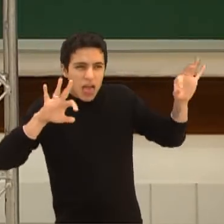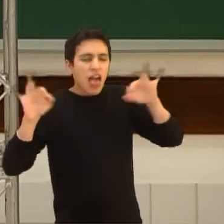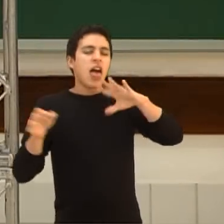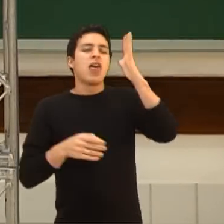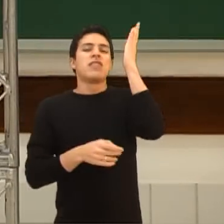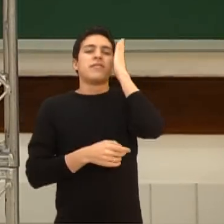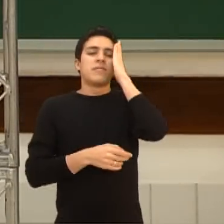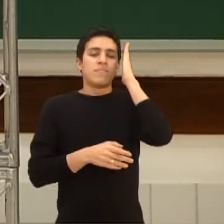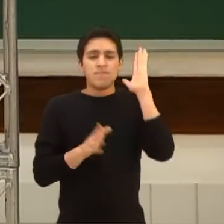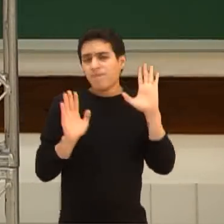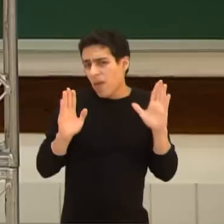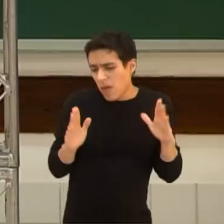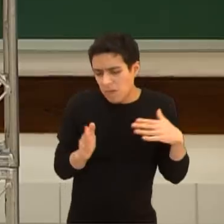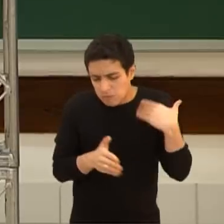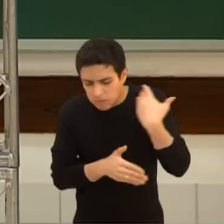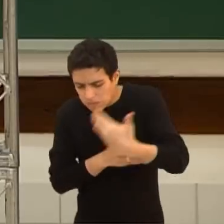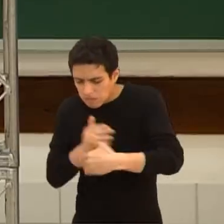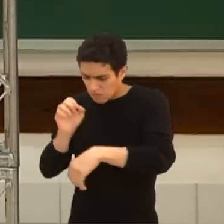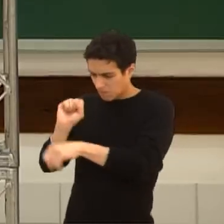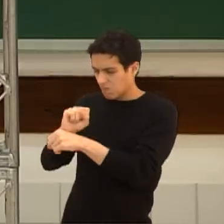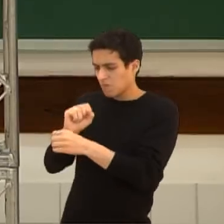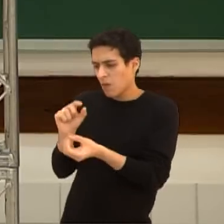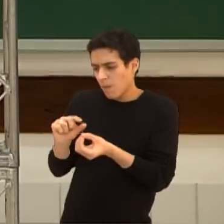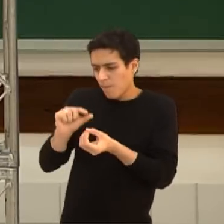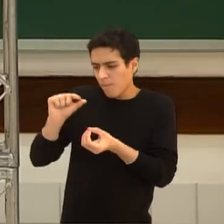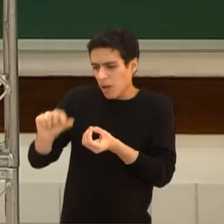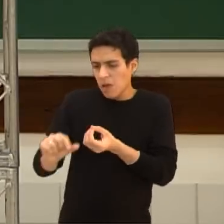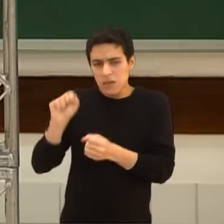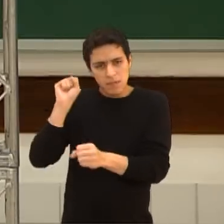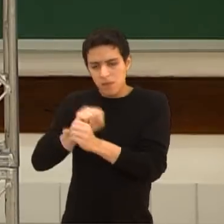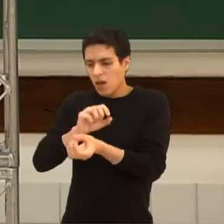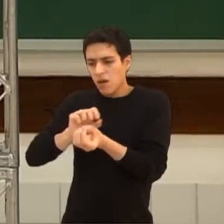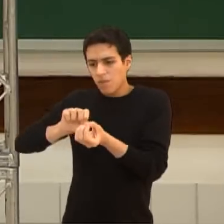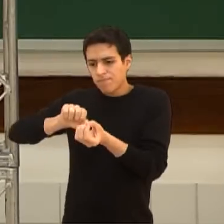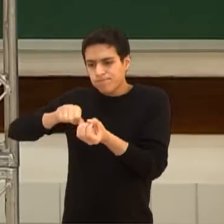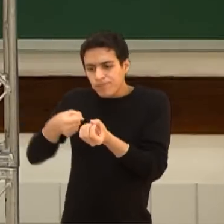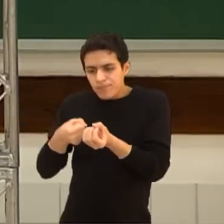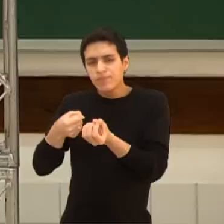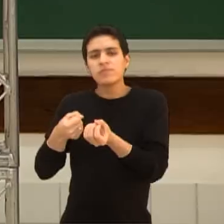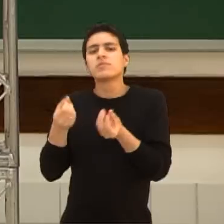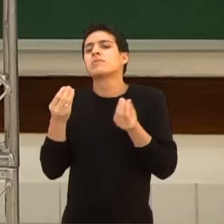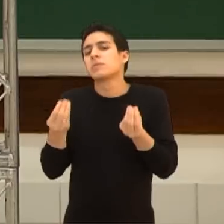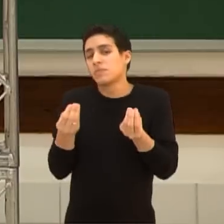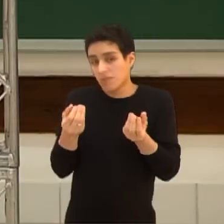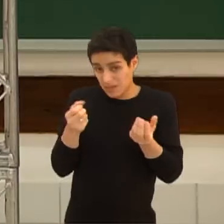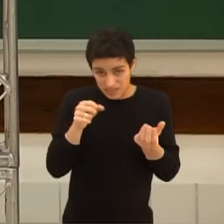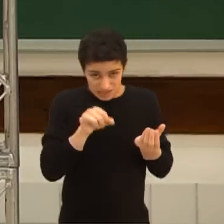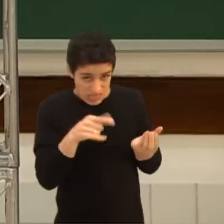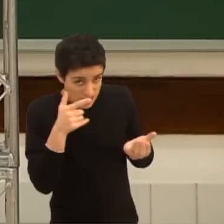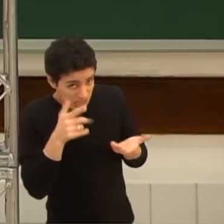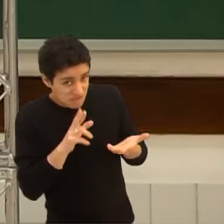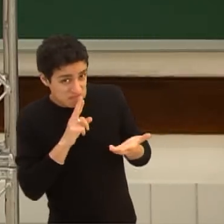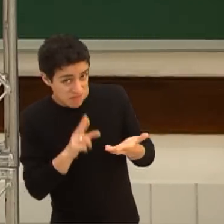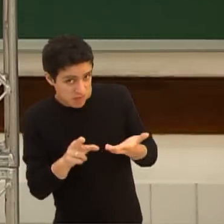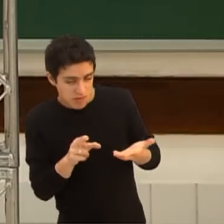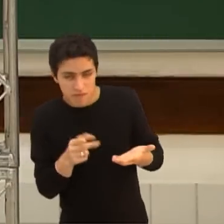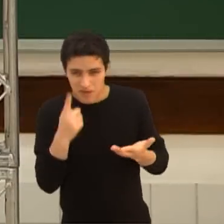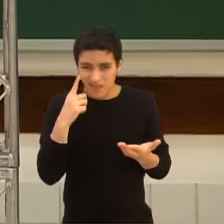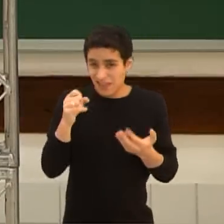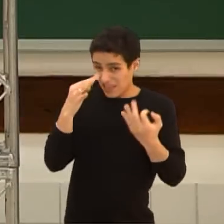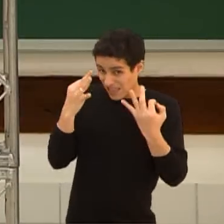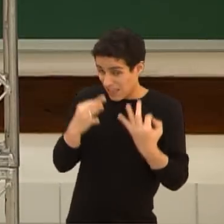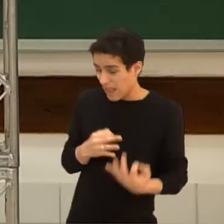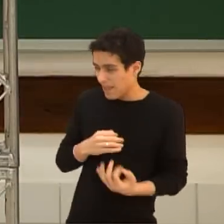isso cessa? Quando que isso termina? Vamos ver se você conseguiu responder e se você conseguiu, se está correta a sua